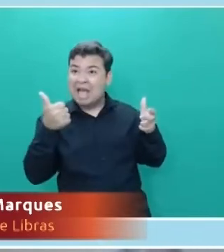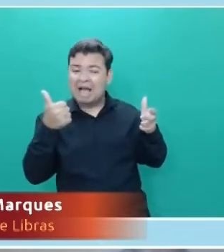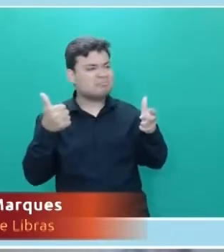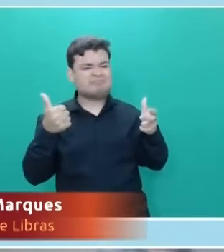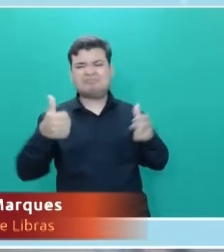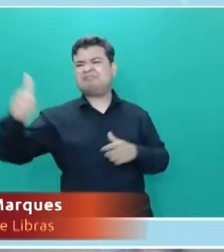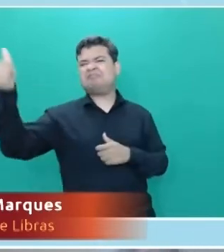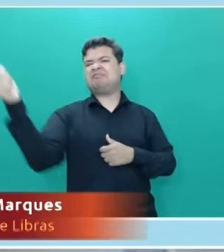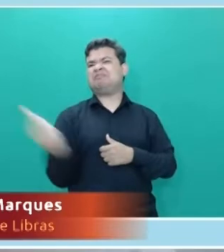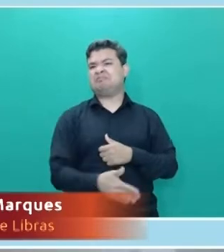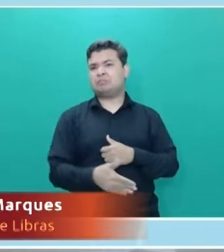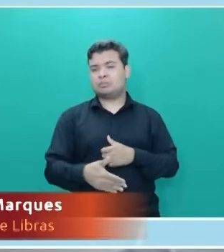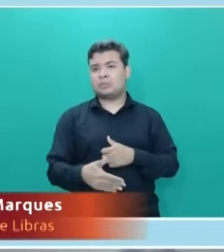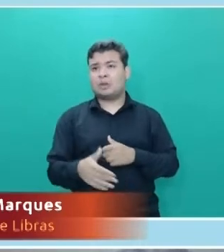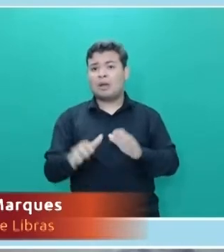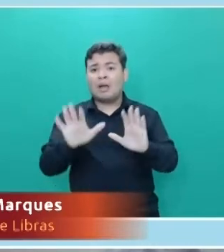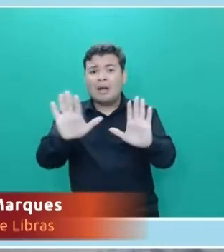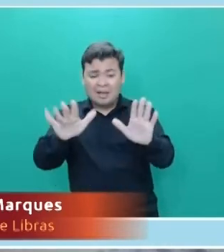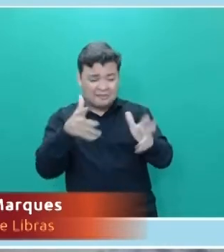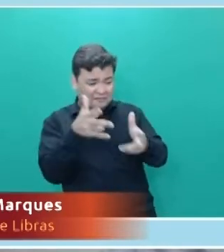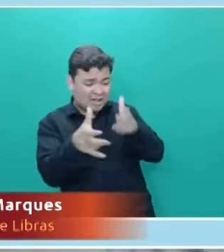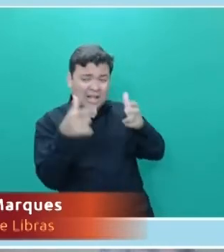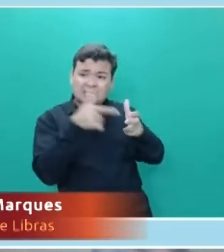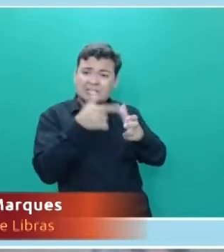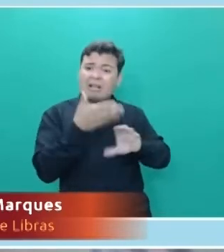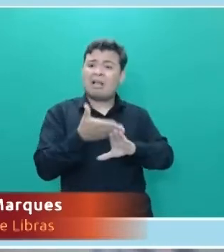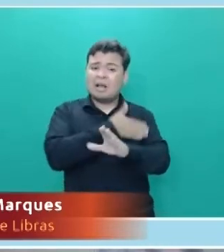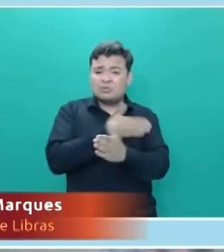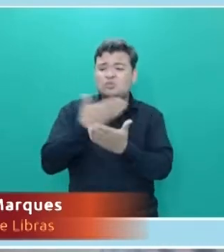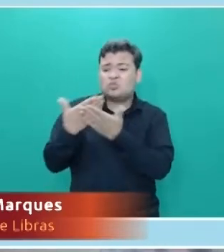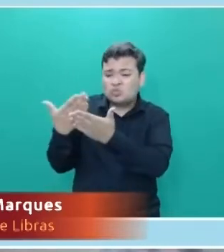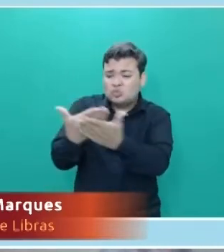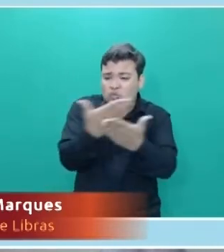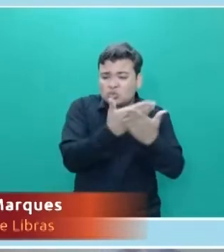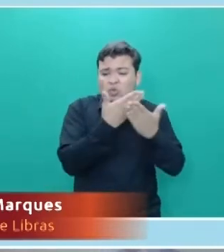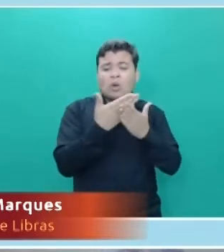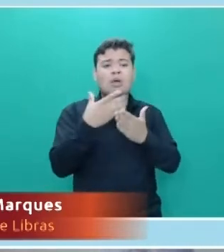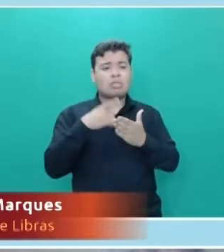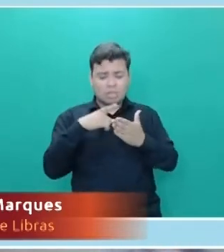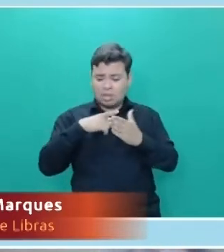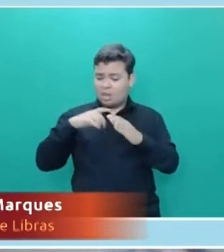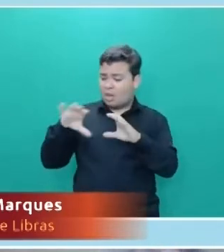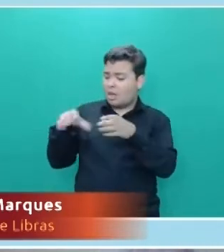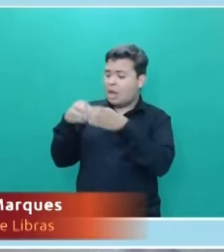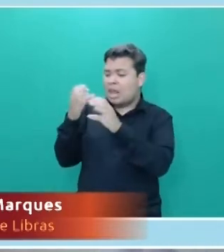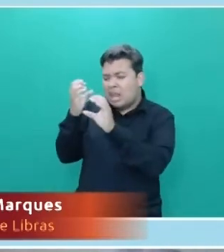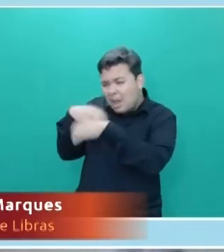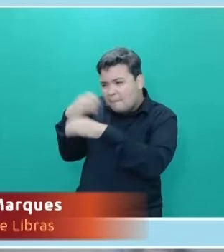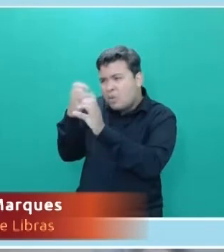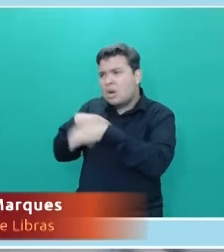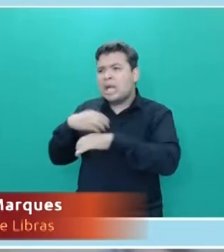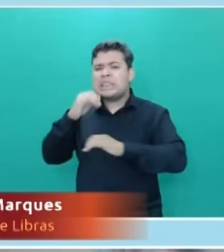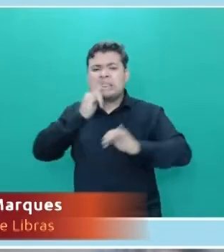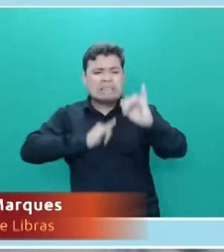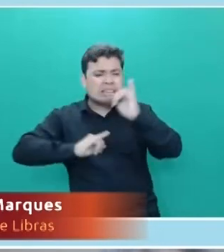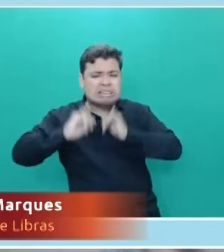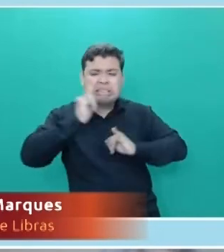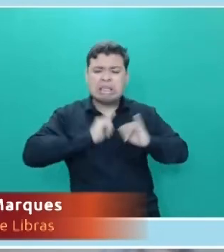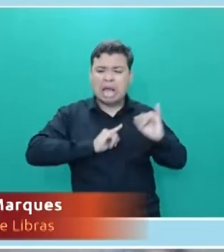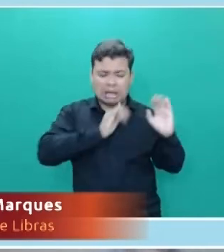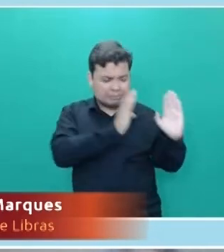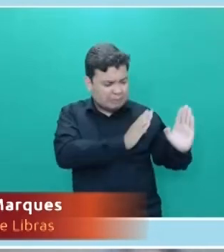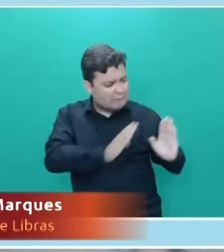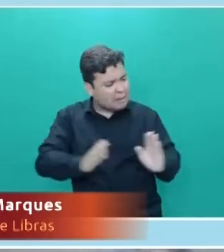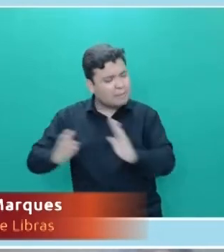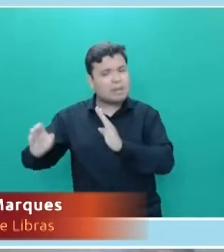foram estudadas, todas foram, passaram por laboratórios, passaram por ensaios, por testes e mais testes,